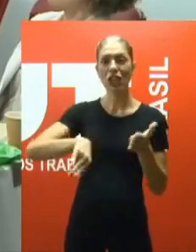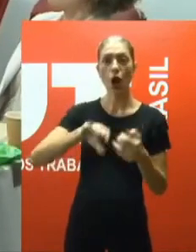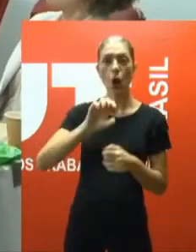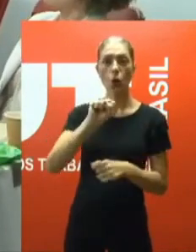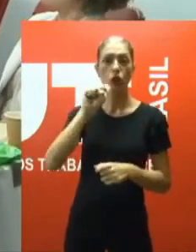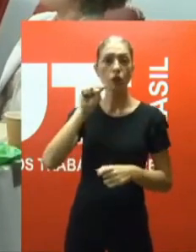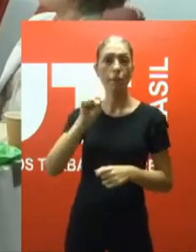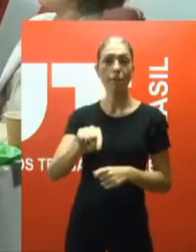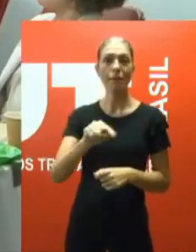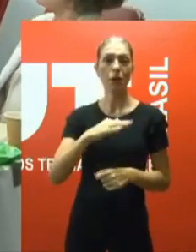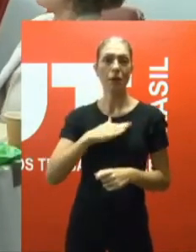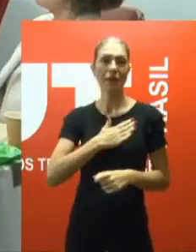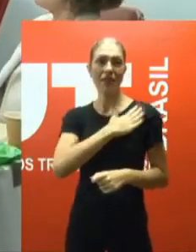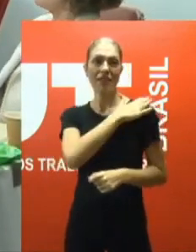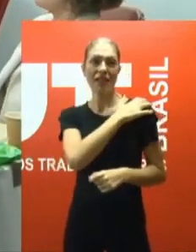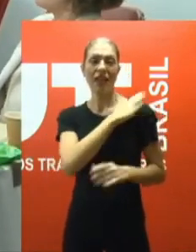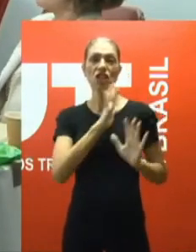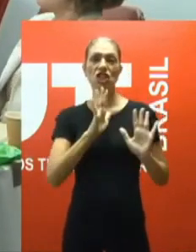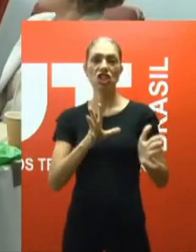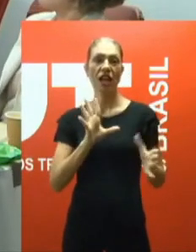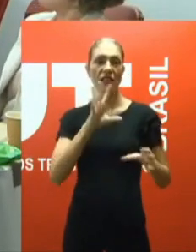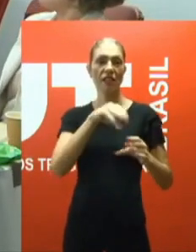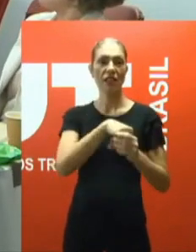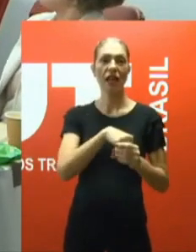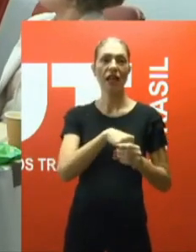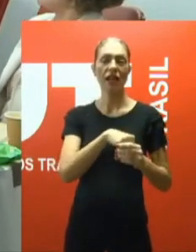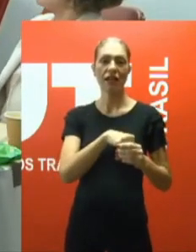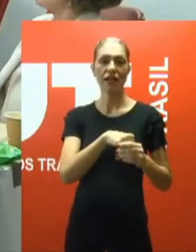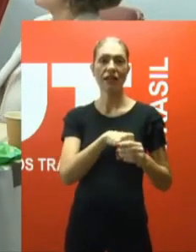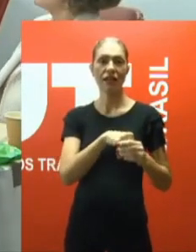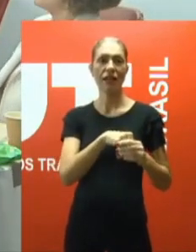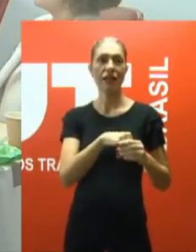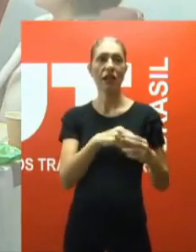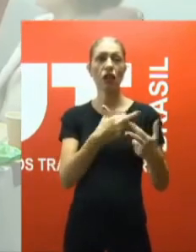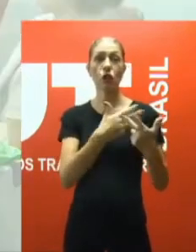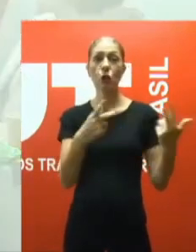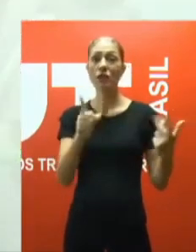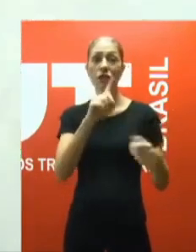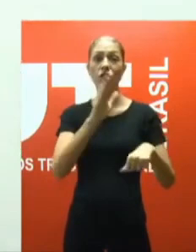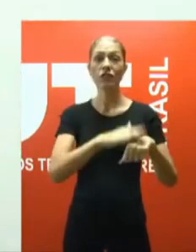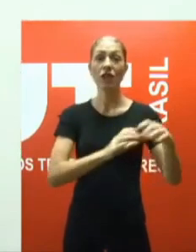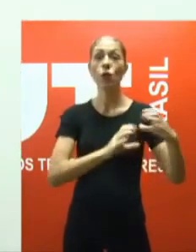estão em cargos, sabe, de pessoas que não prestaram o concurso.